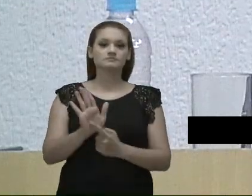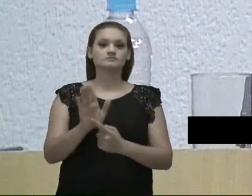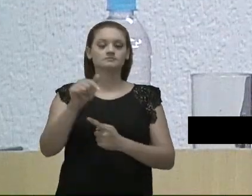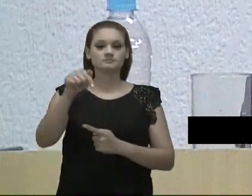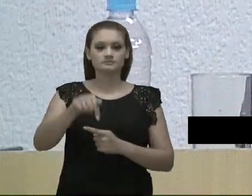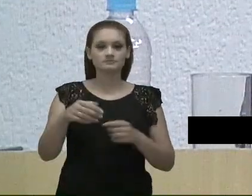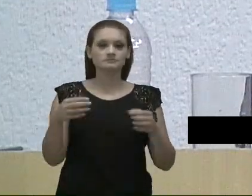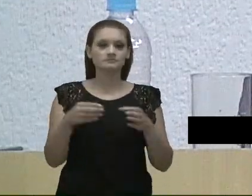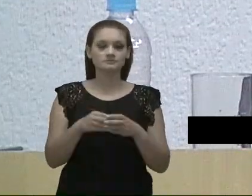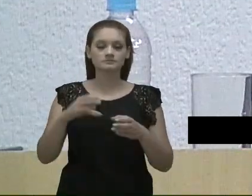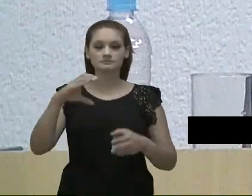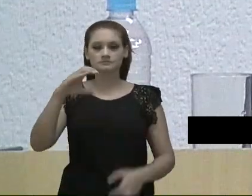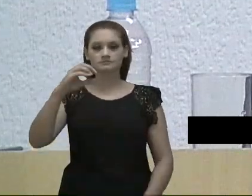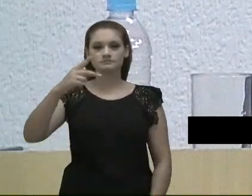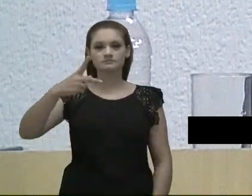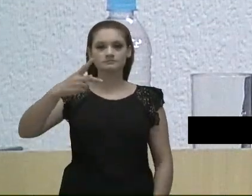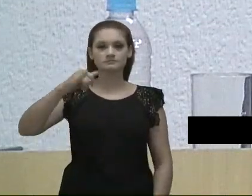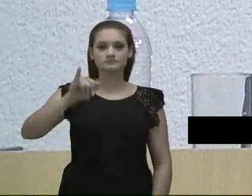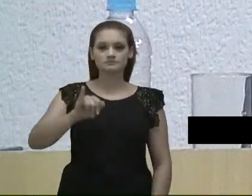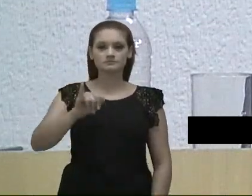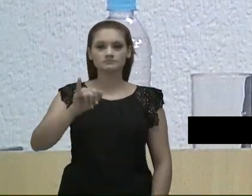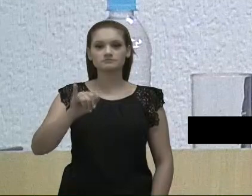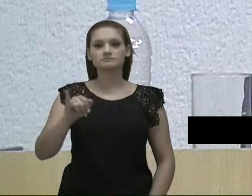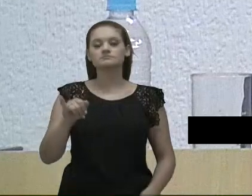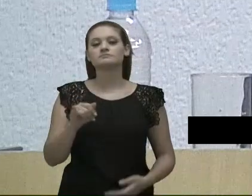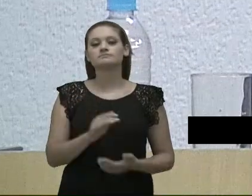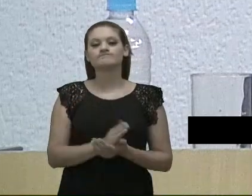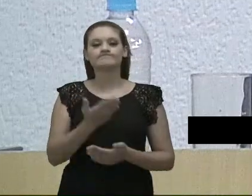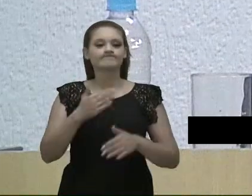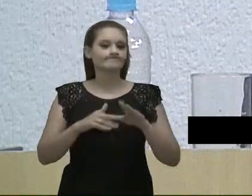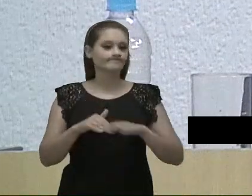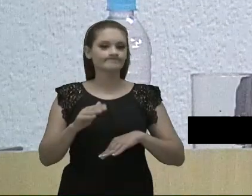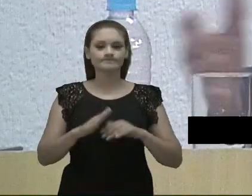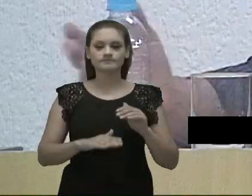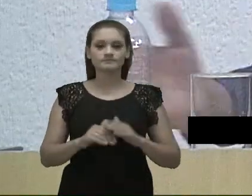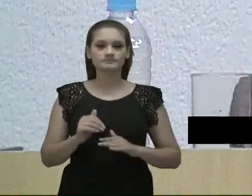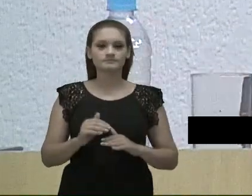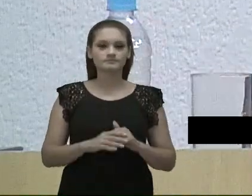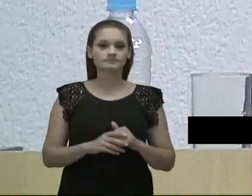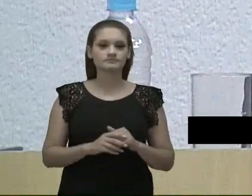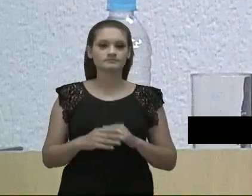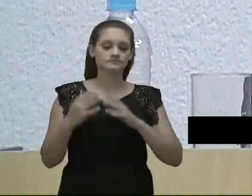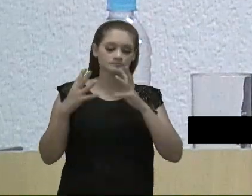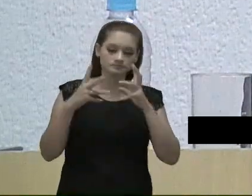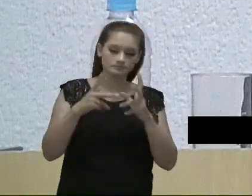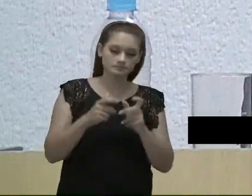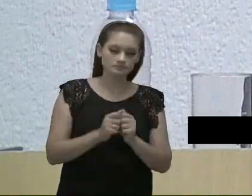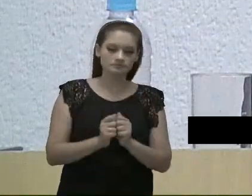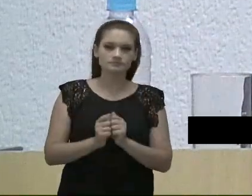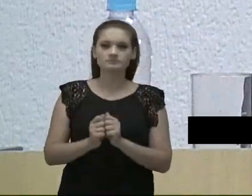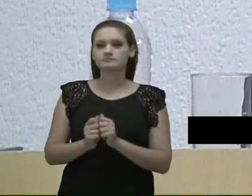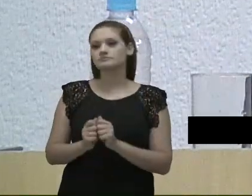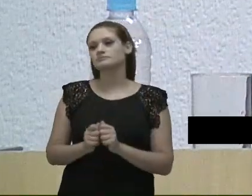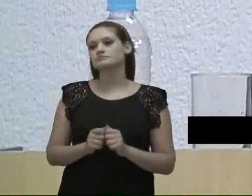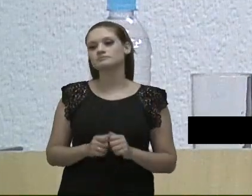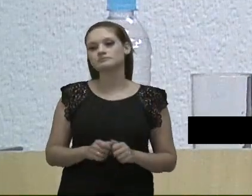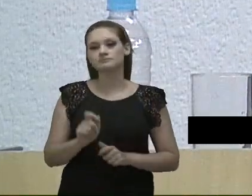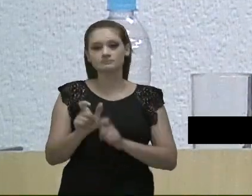é uma comissão de CPI e nem todas as ações devem embarcar todos os membros dessa CPI.